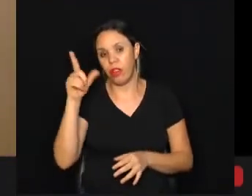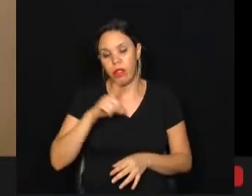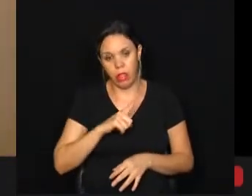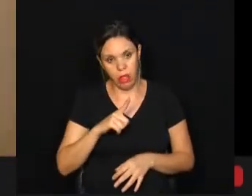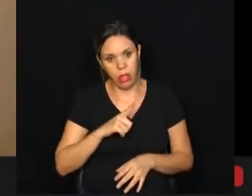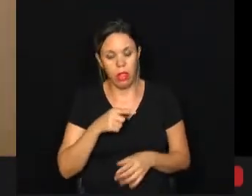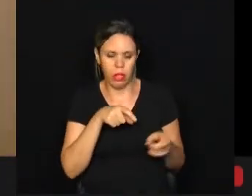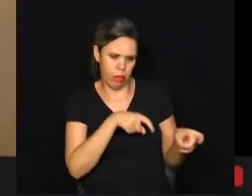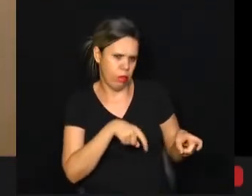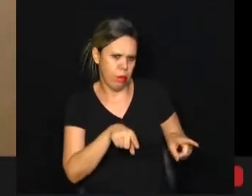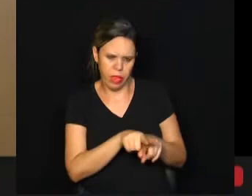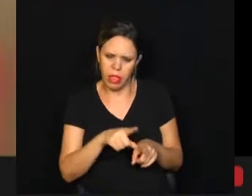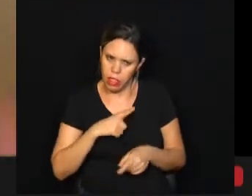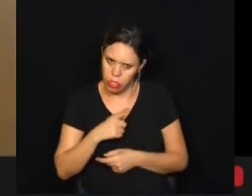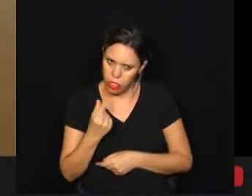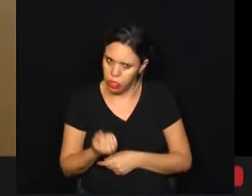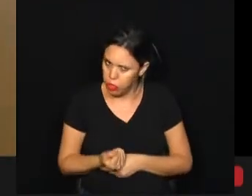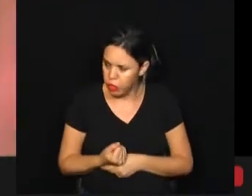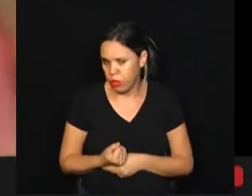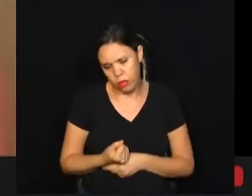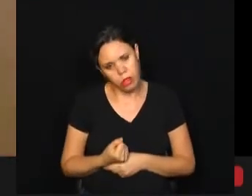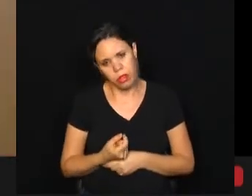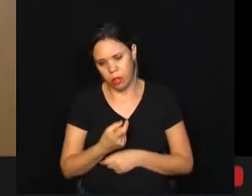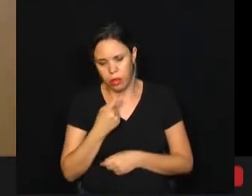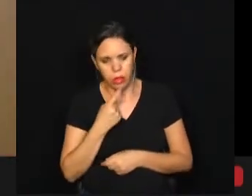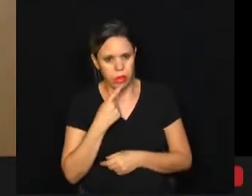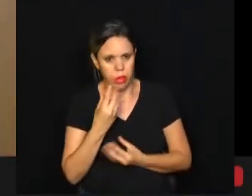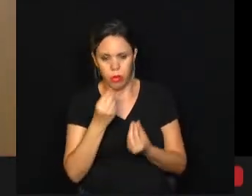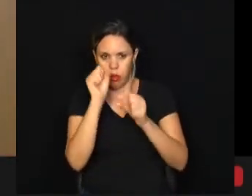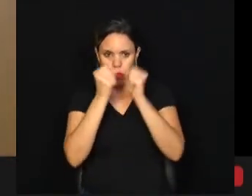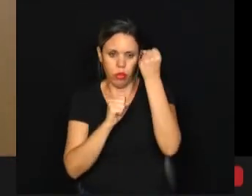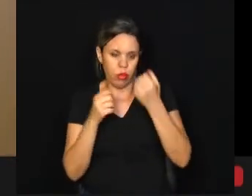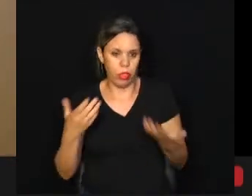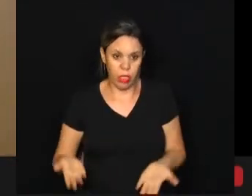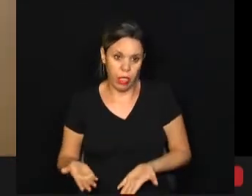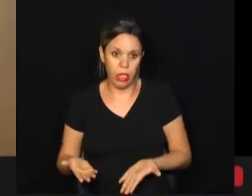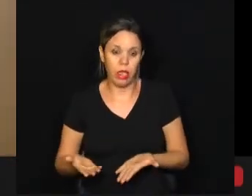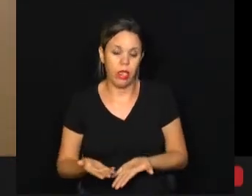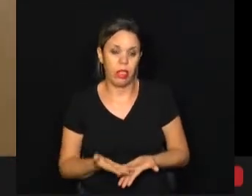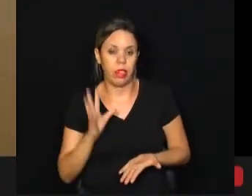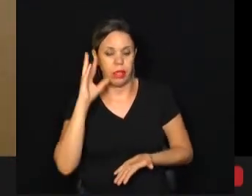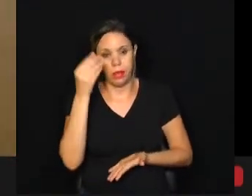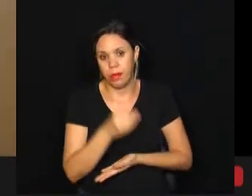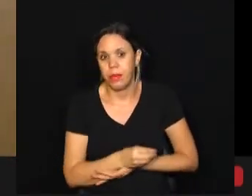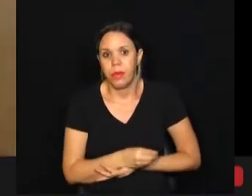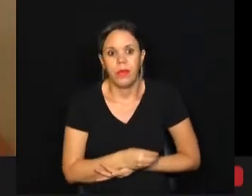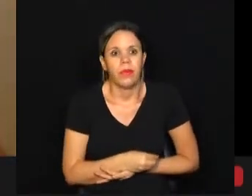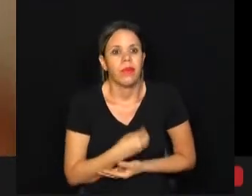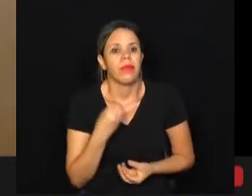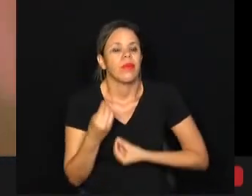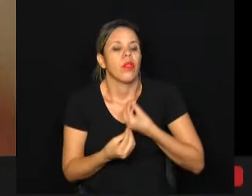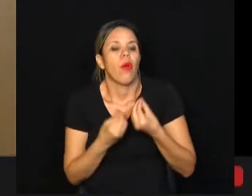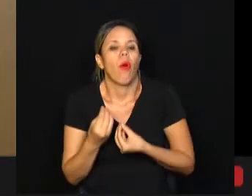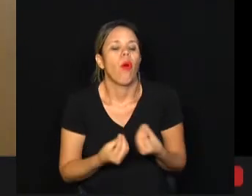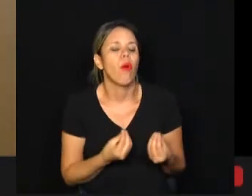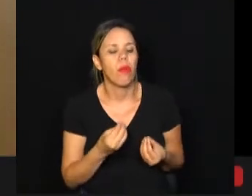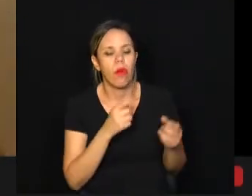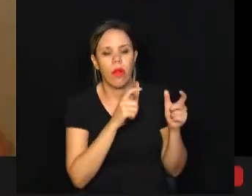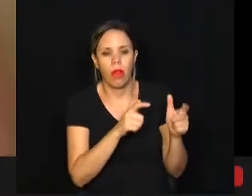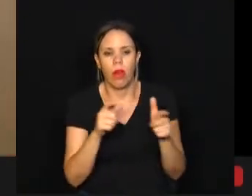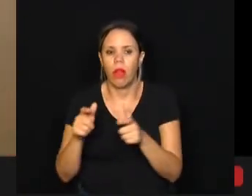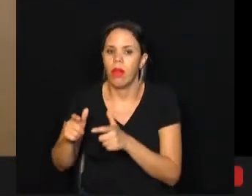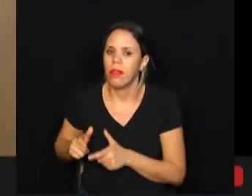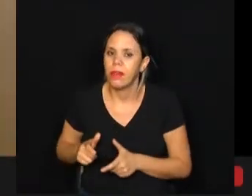também tem. Campinas também tem recurso. Tem muita indústria aqui. Nós temos que entender como é que estes lugares